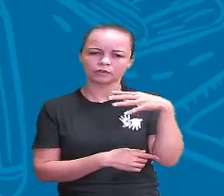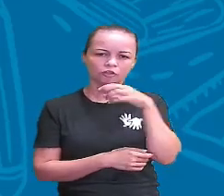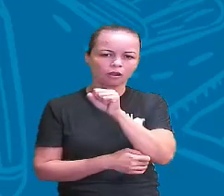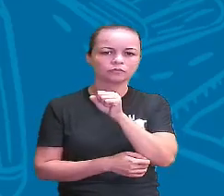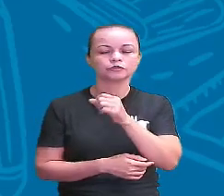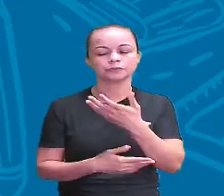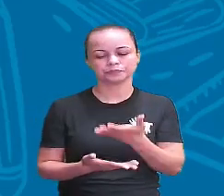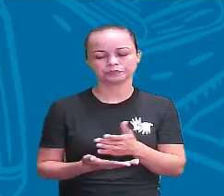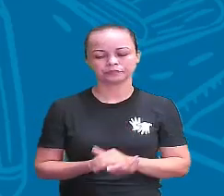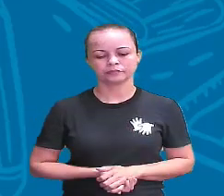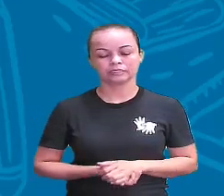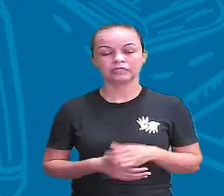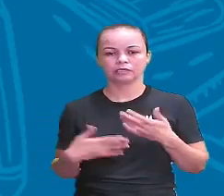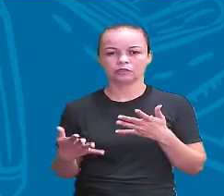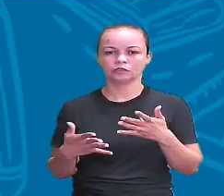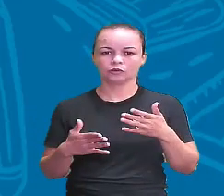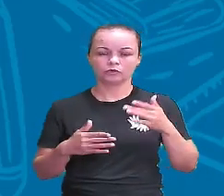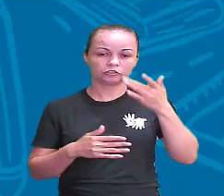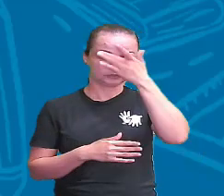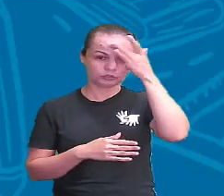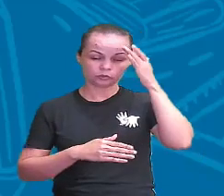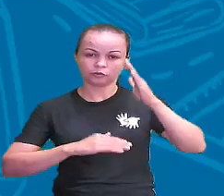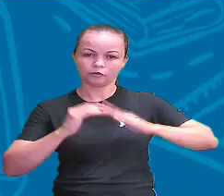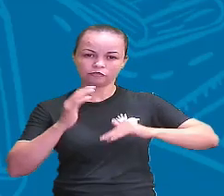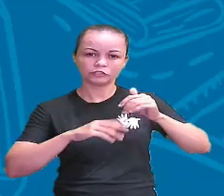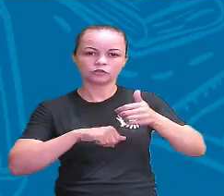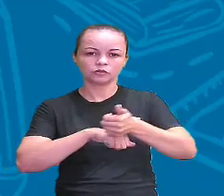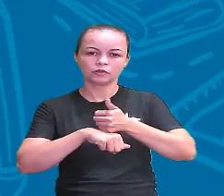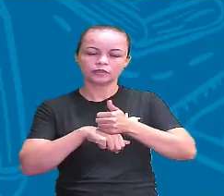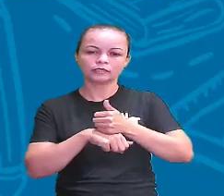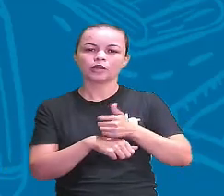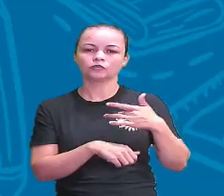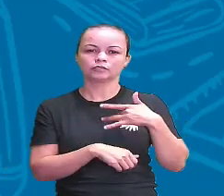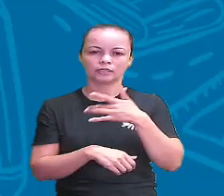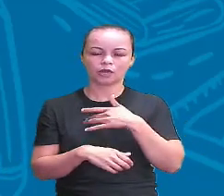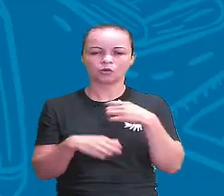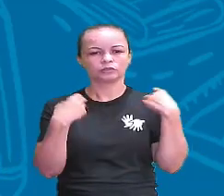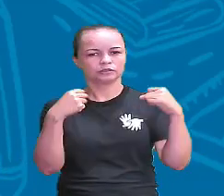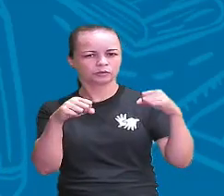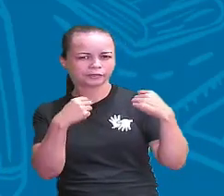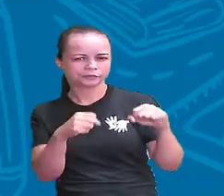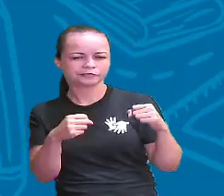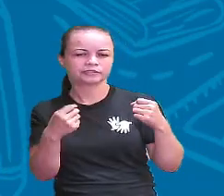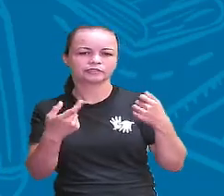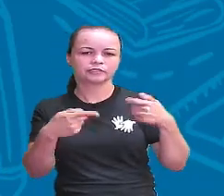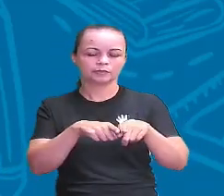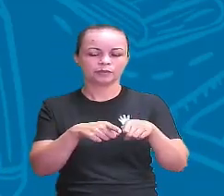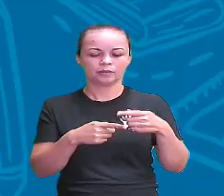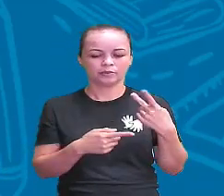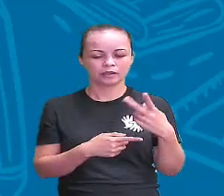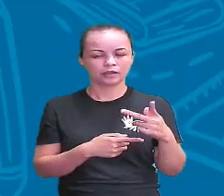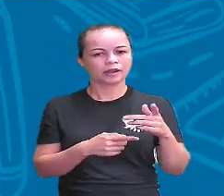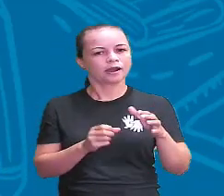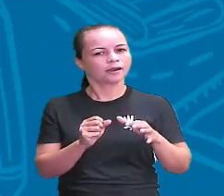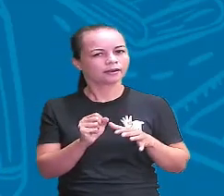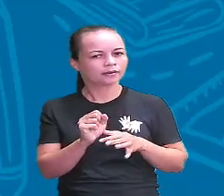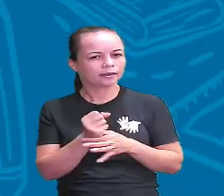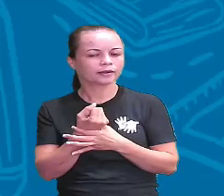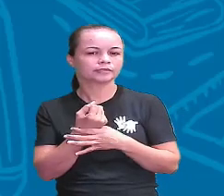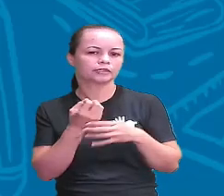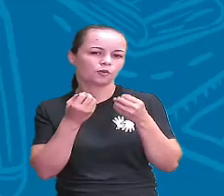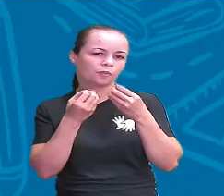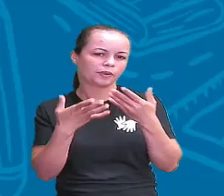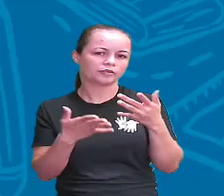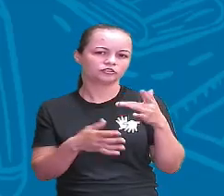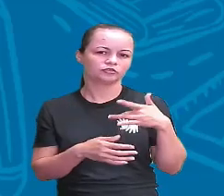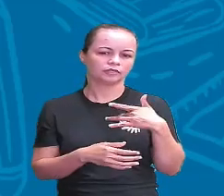uma orientação de um profissional da saúde, um profissional o quê? De educação física, para que você faça isso para o quê? Para garantir o